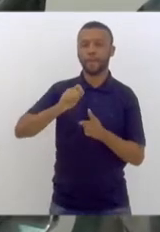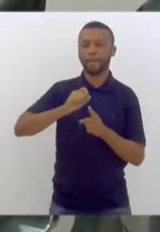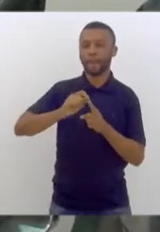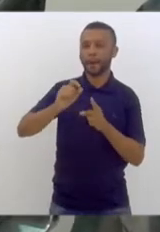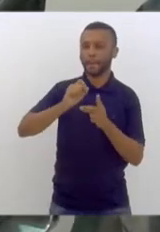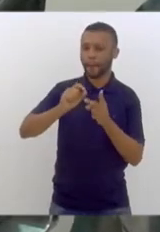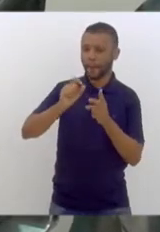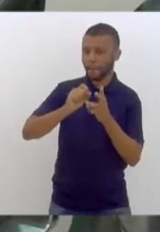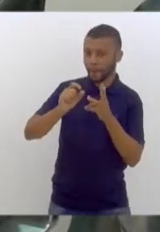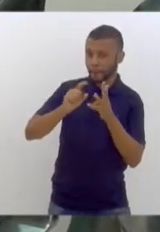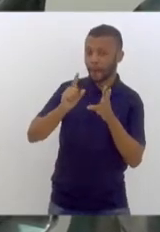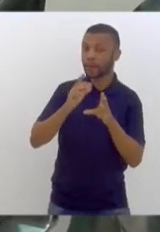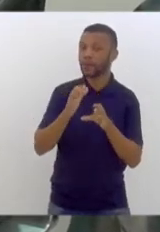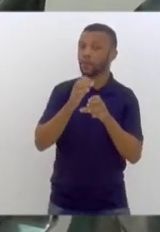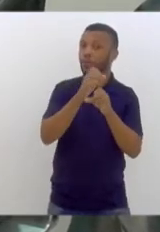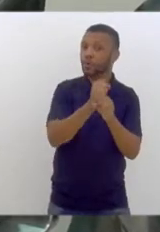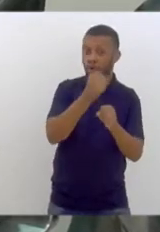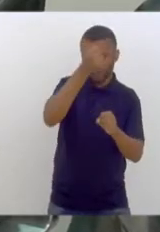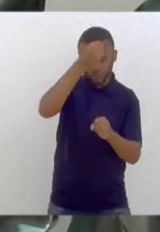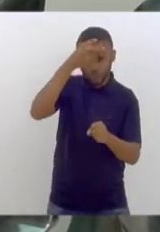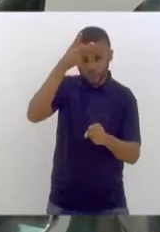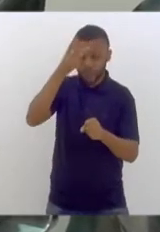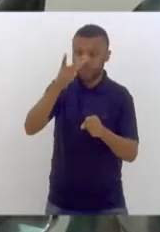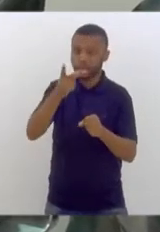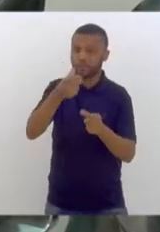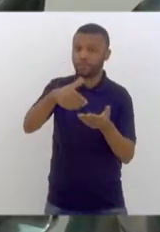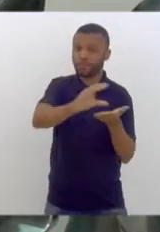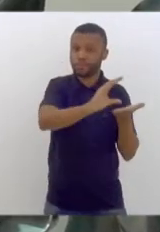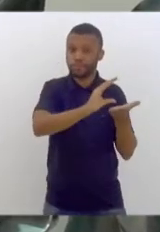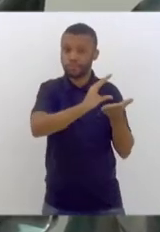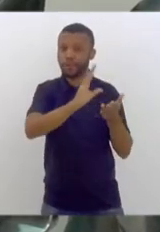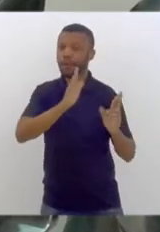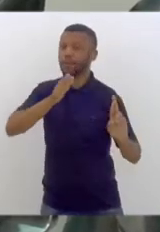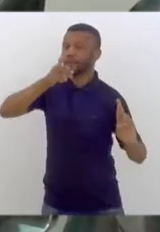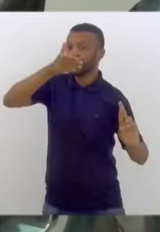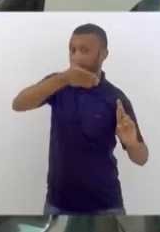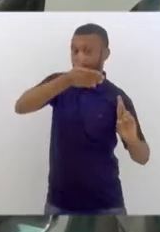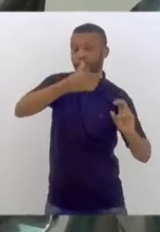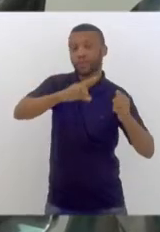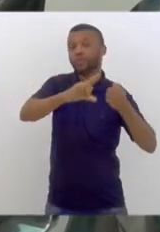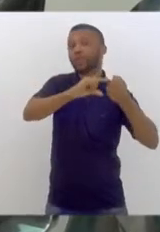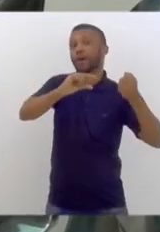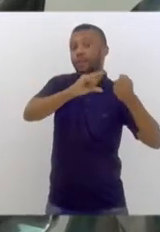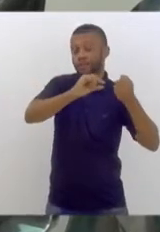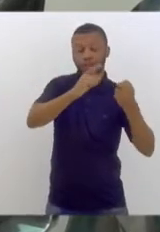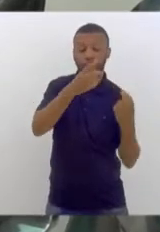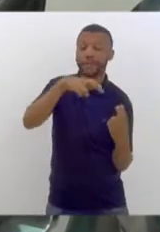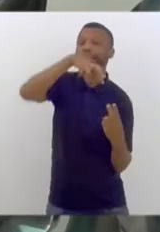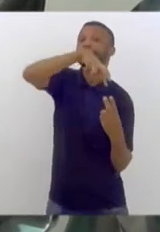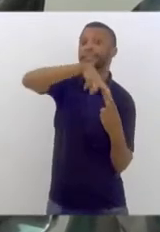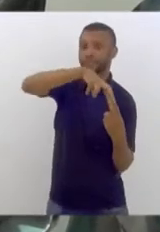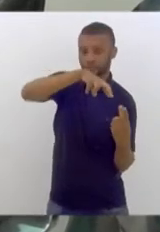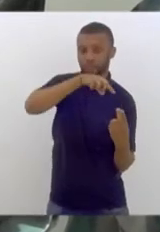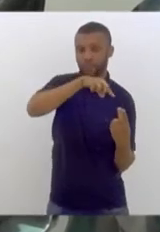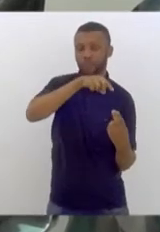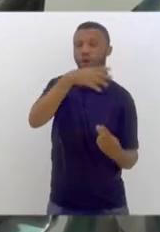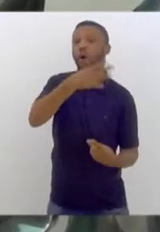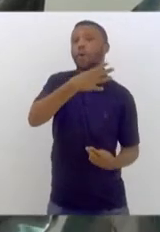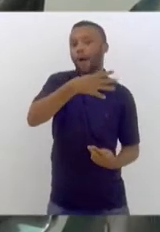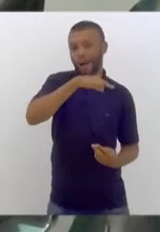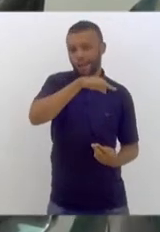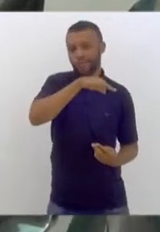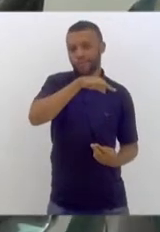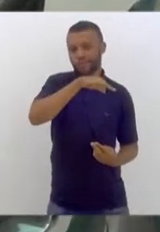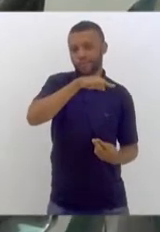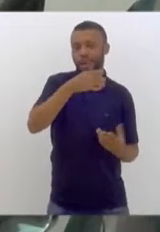aos municípios, mencionados no inciso 4 deste artigo, que é o inciso 4, agora eu me remonto ao inciso